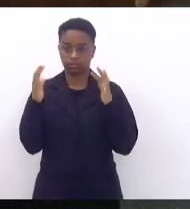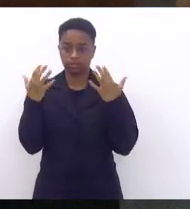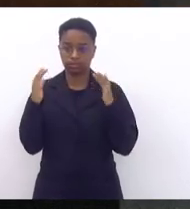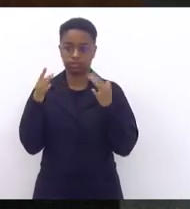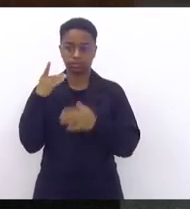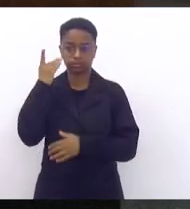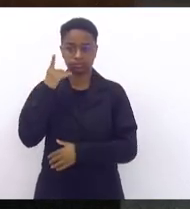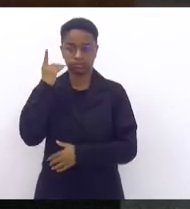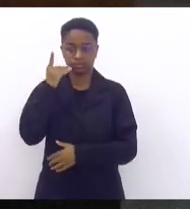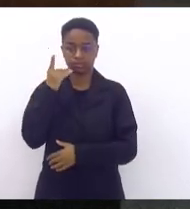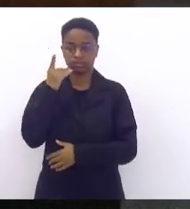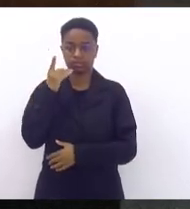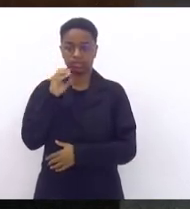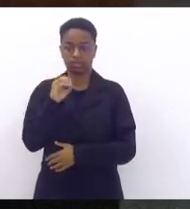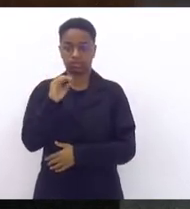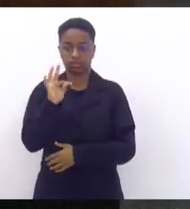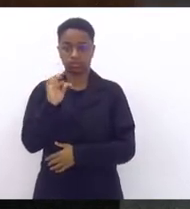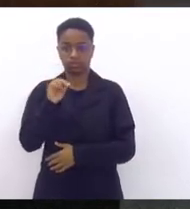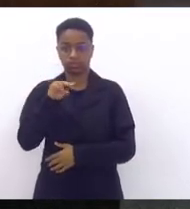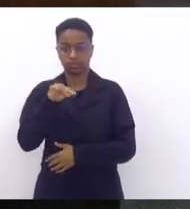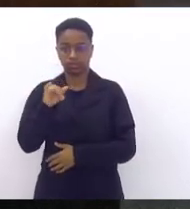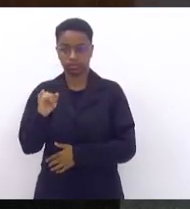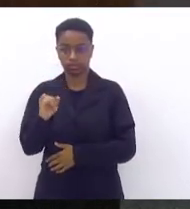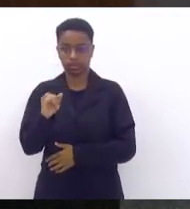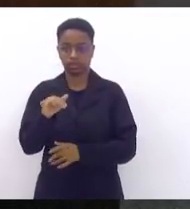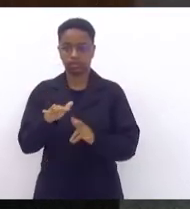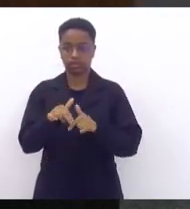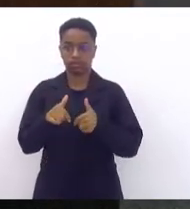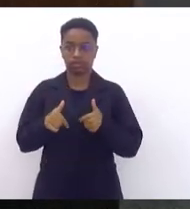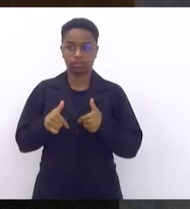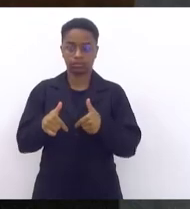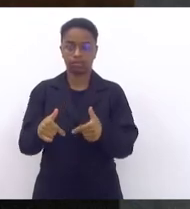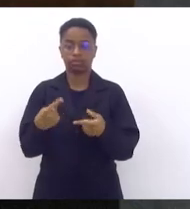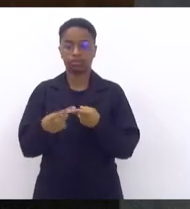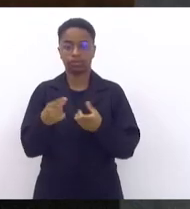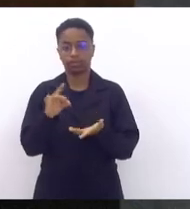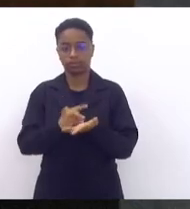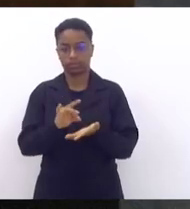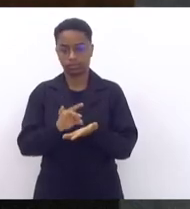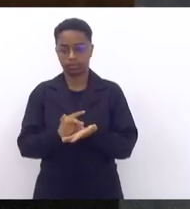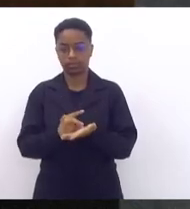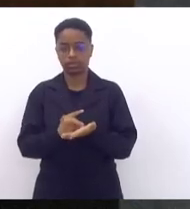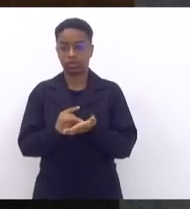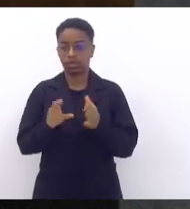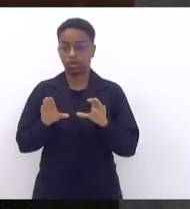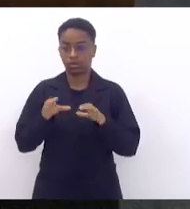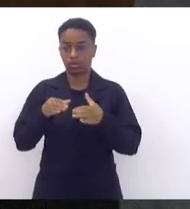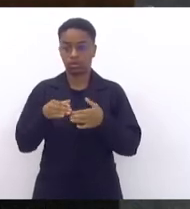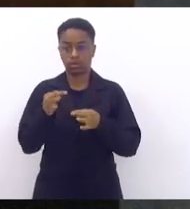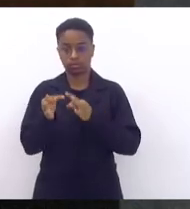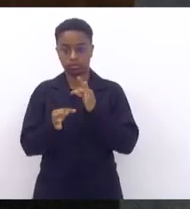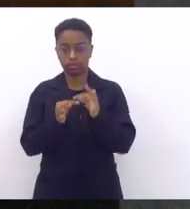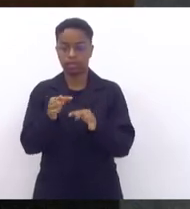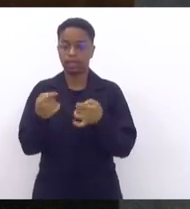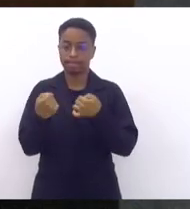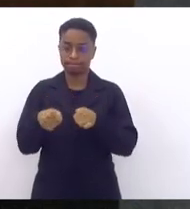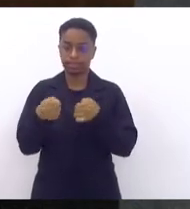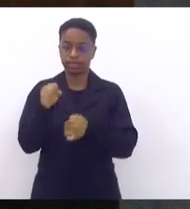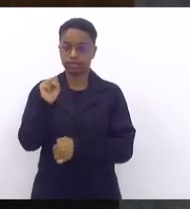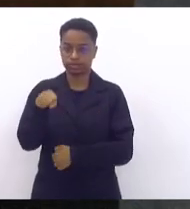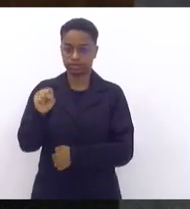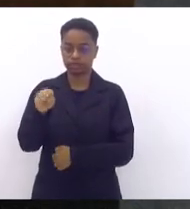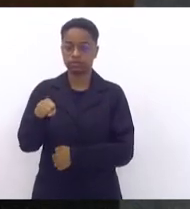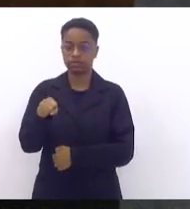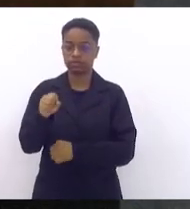o deputado Ottoni de Paula pela iniciativa, porque, de fato, as comunidades terapêuticas, elas precisam ser,